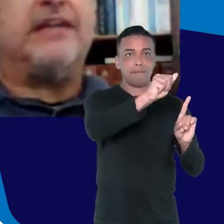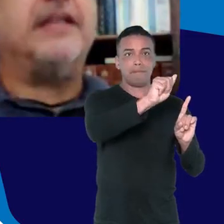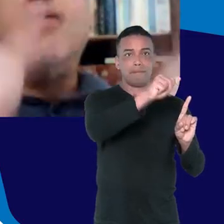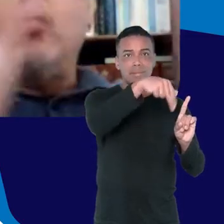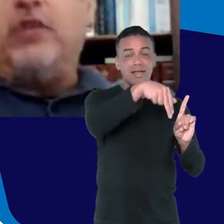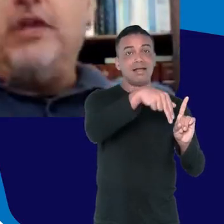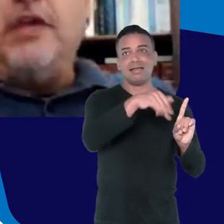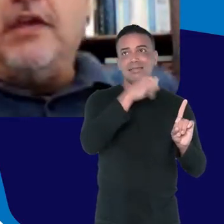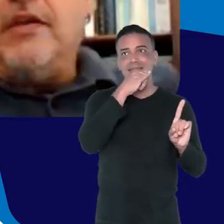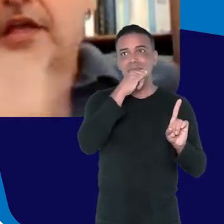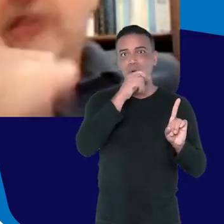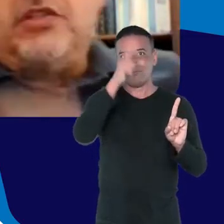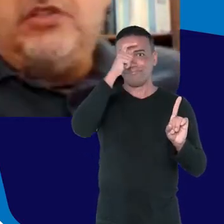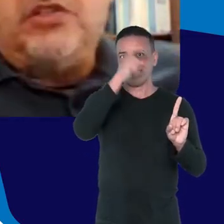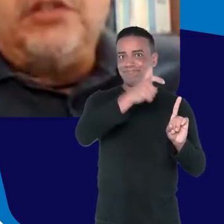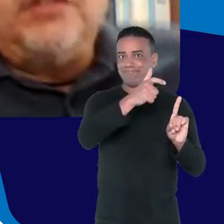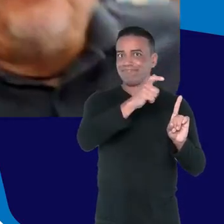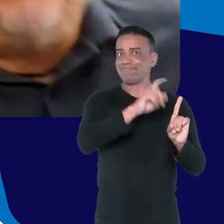mefistofélica, né,